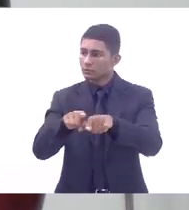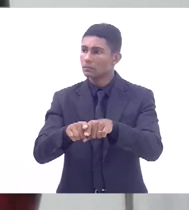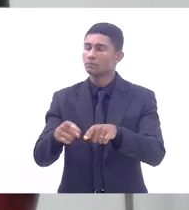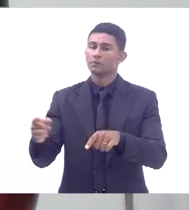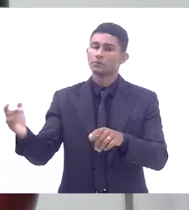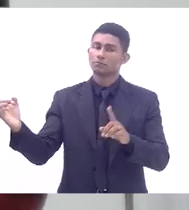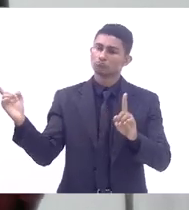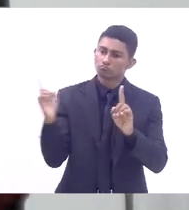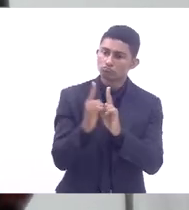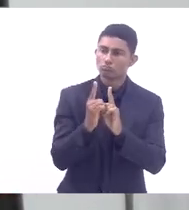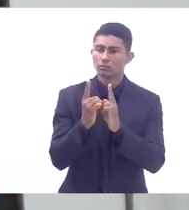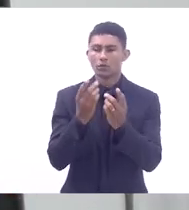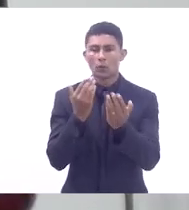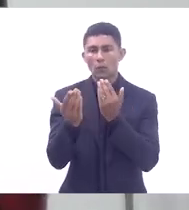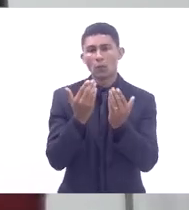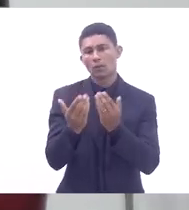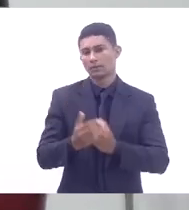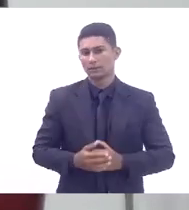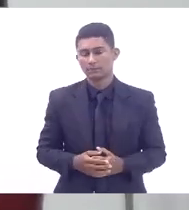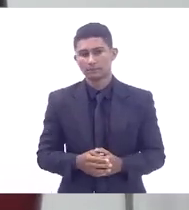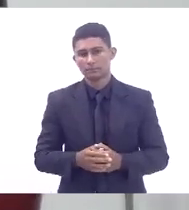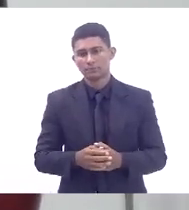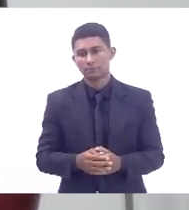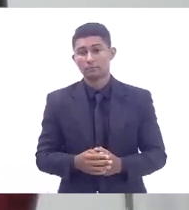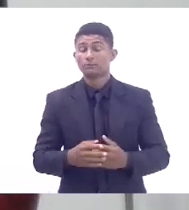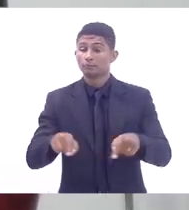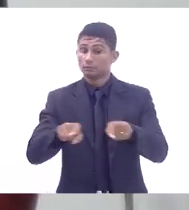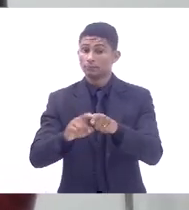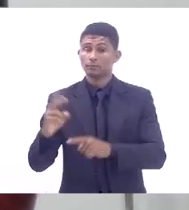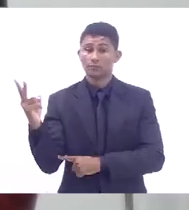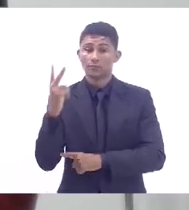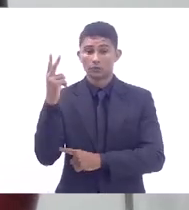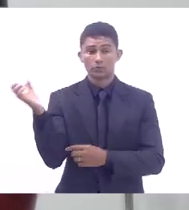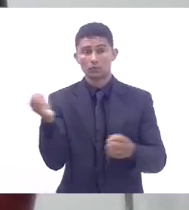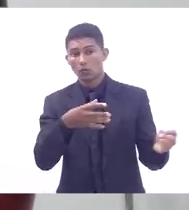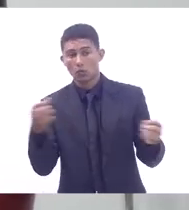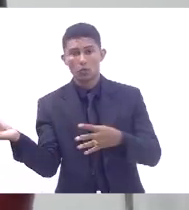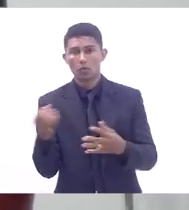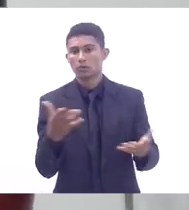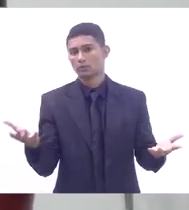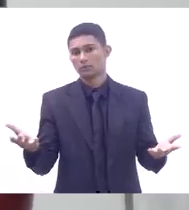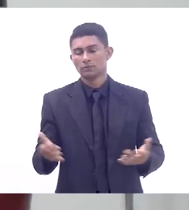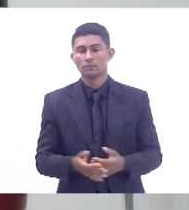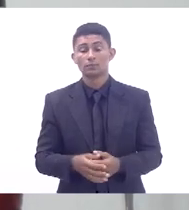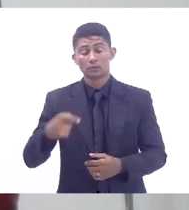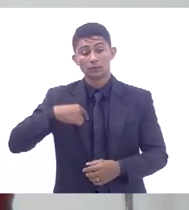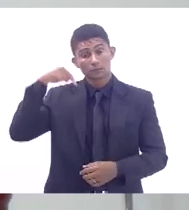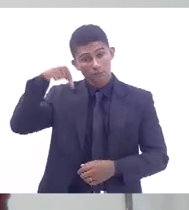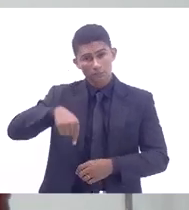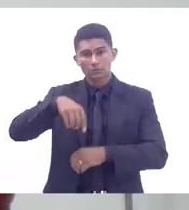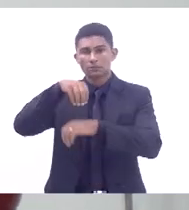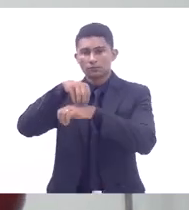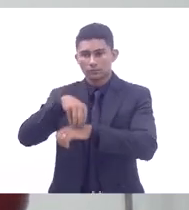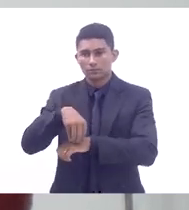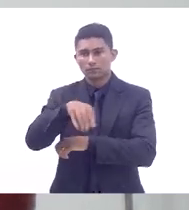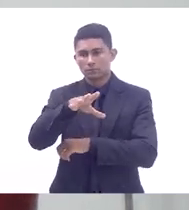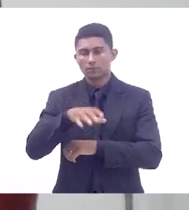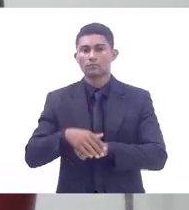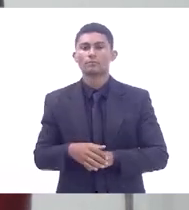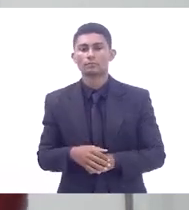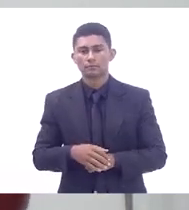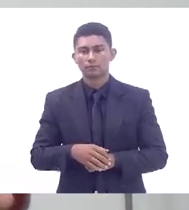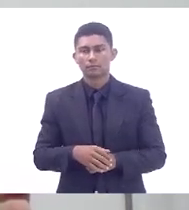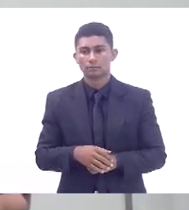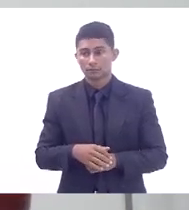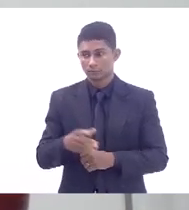então sem falar no Oi flores então eu queria fazer aqui uma sugestão já meu